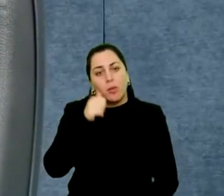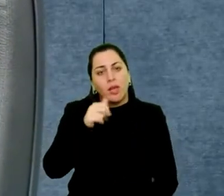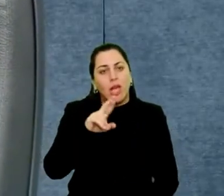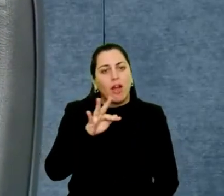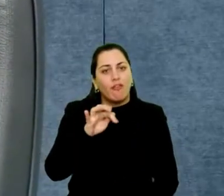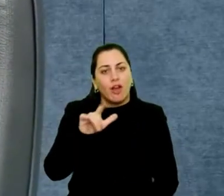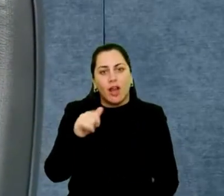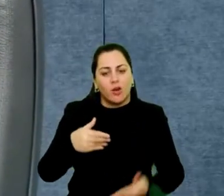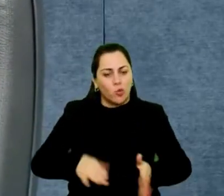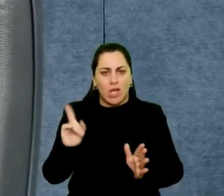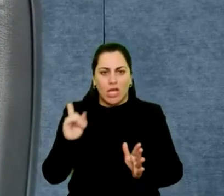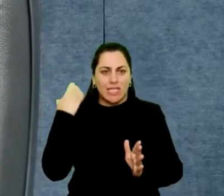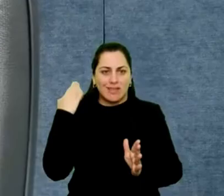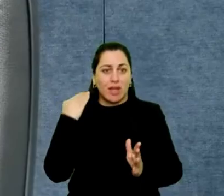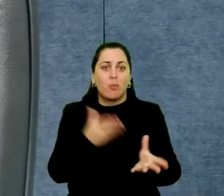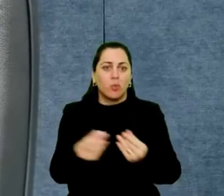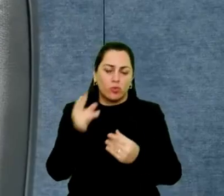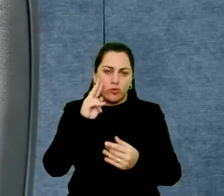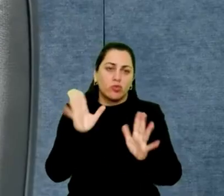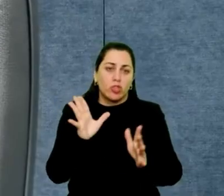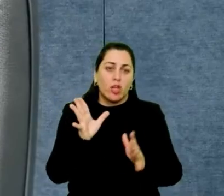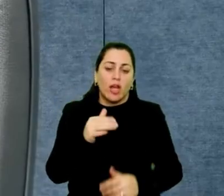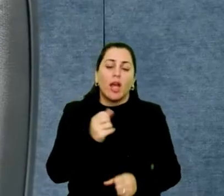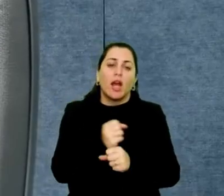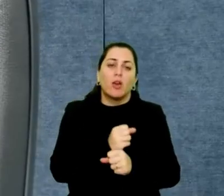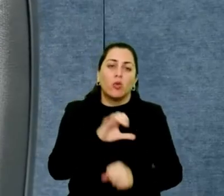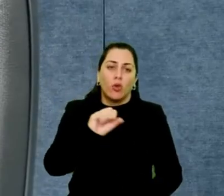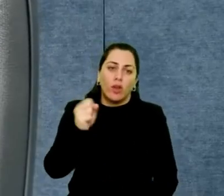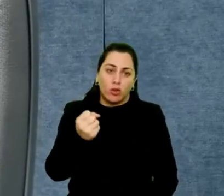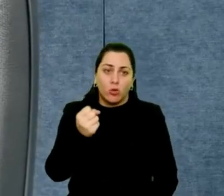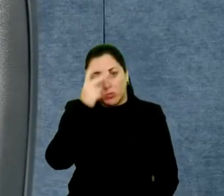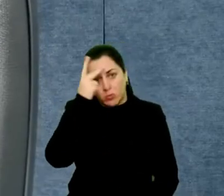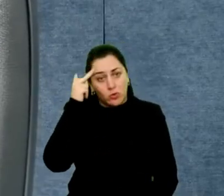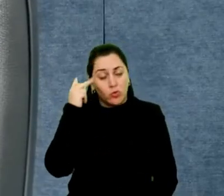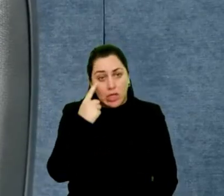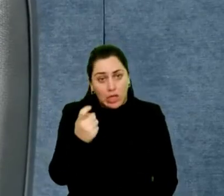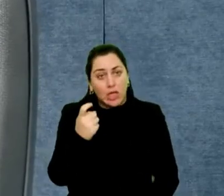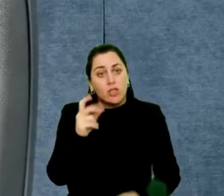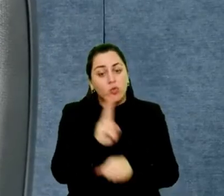tinha nascido ainda, mas muitos talvez tenham acompanhado que no ano de 98, um dos interessados